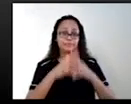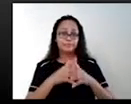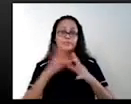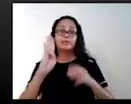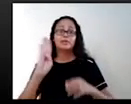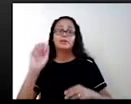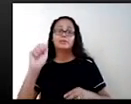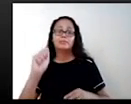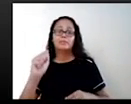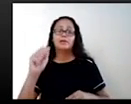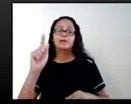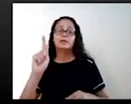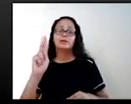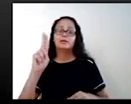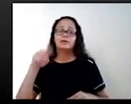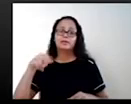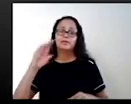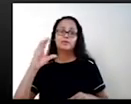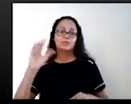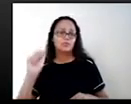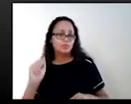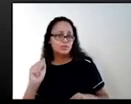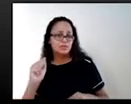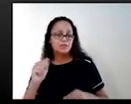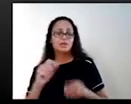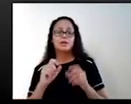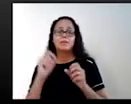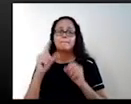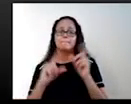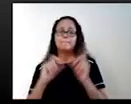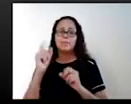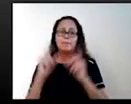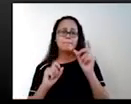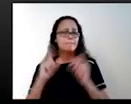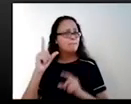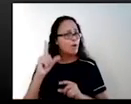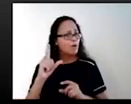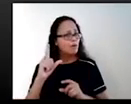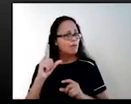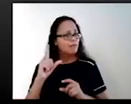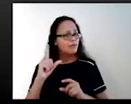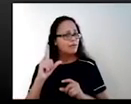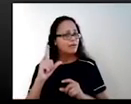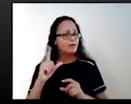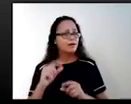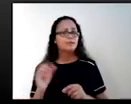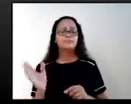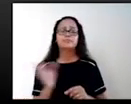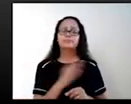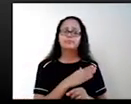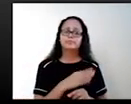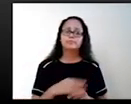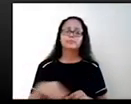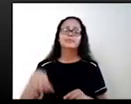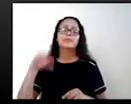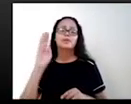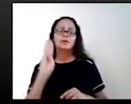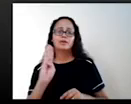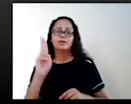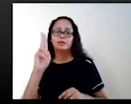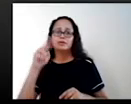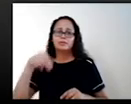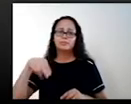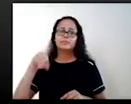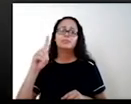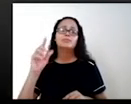banzé, beleléu, sumir, biboca, um lugar estranho, distante, né, longe, bunda mole,